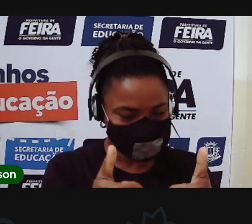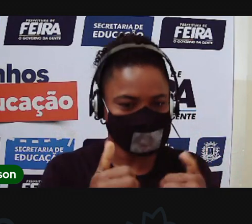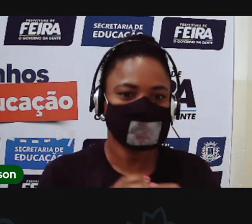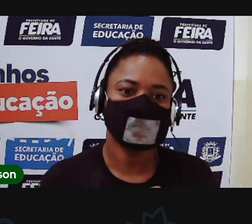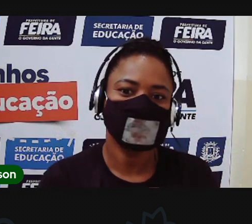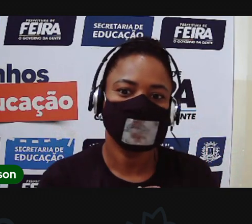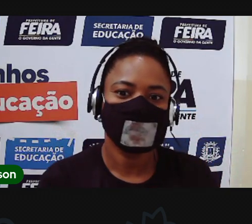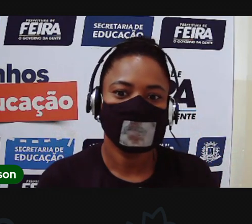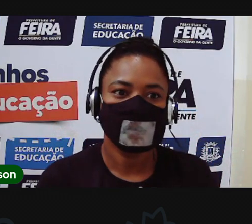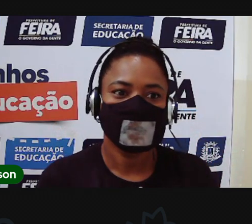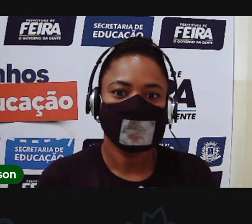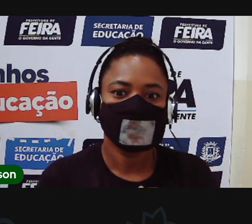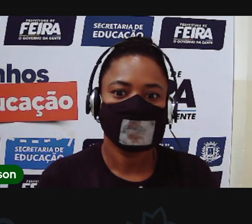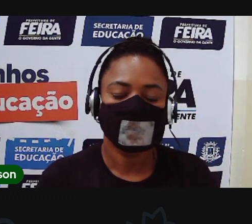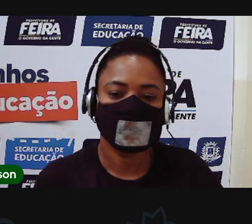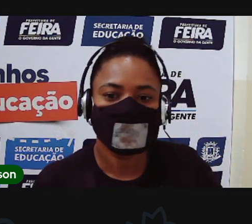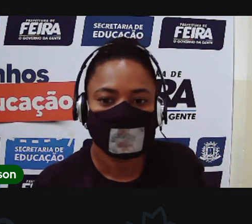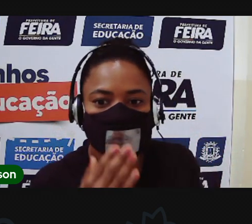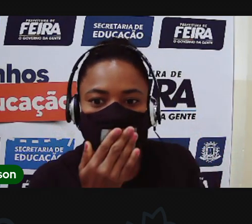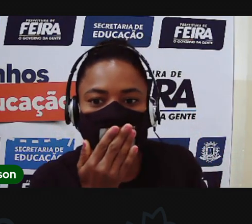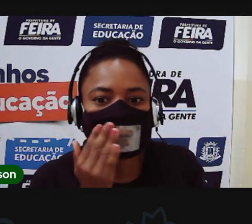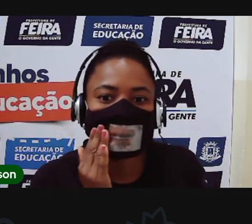vamos voltar aqui para os slides.